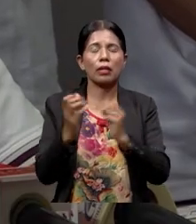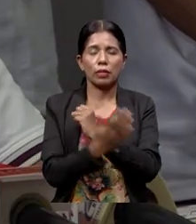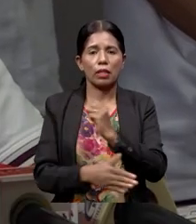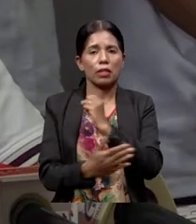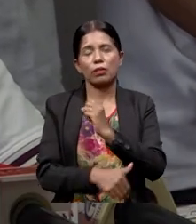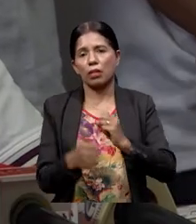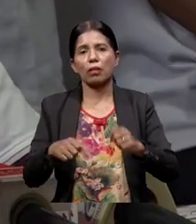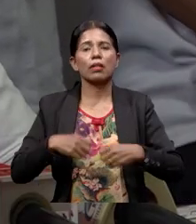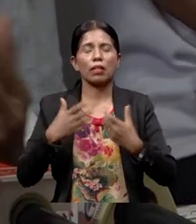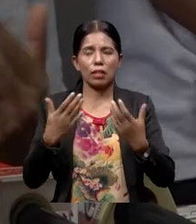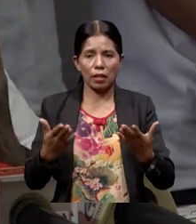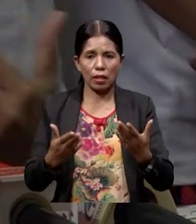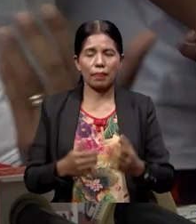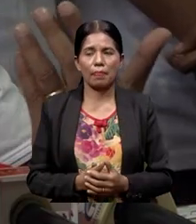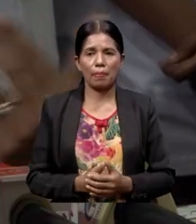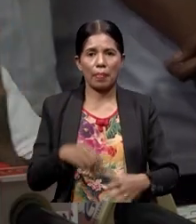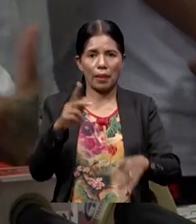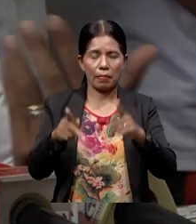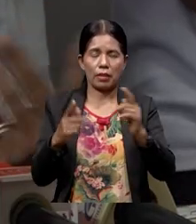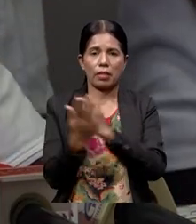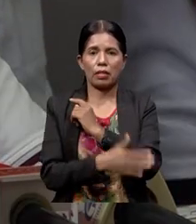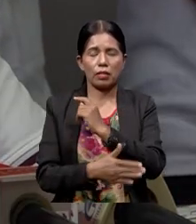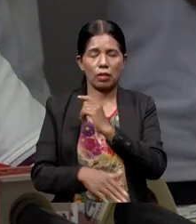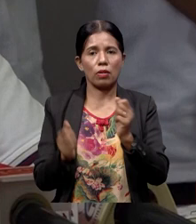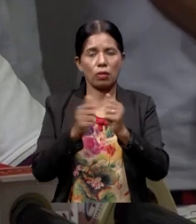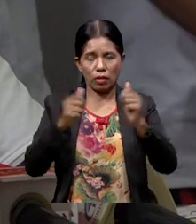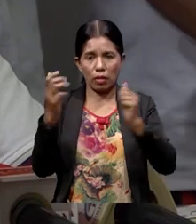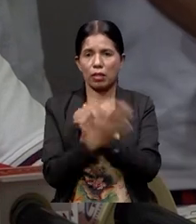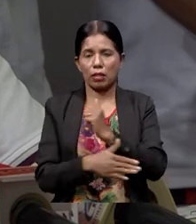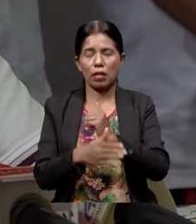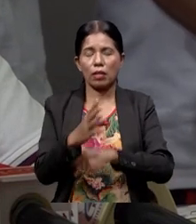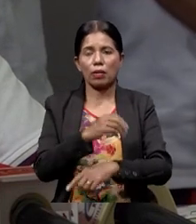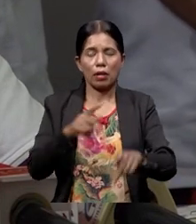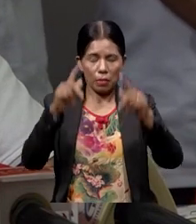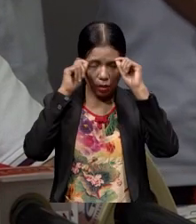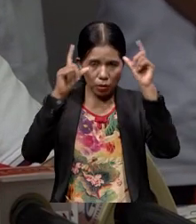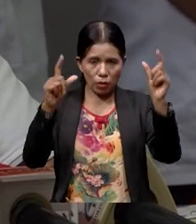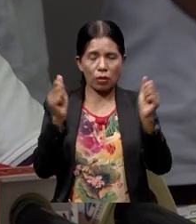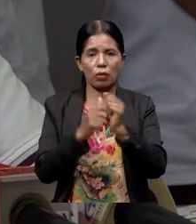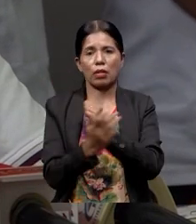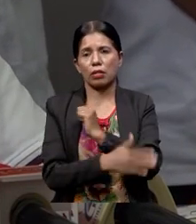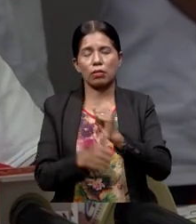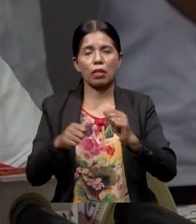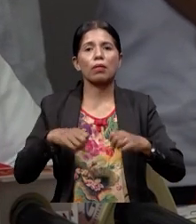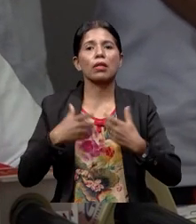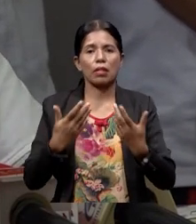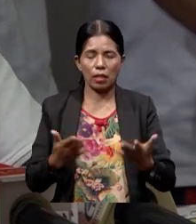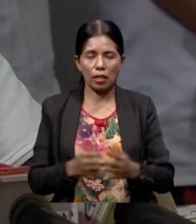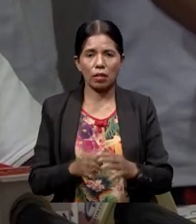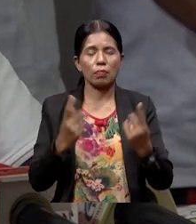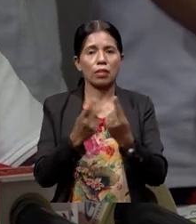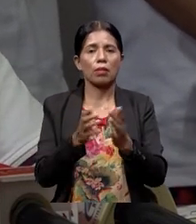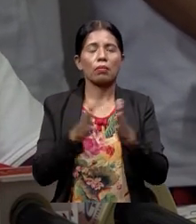empresa Nevemak Mix, entre empresa estrangeira e empresa Timoroang ou sócio Timoroang estrangeiro Hira, empresa Bot